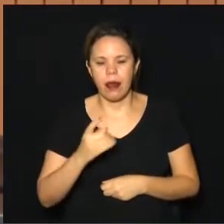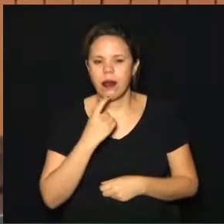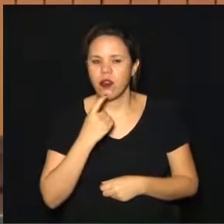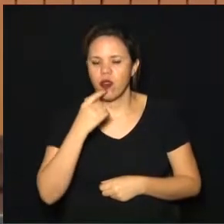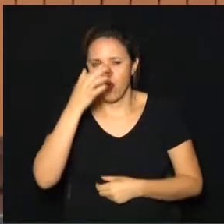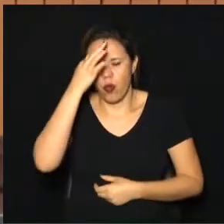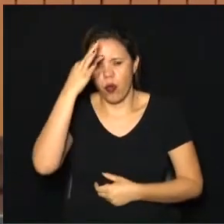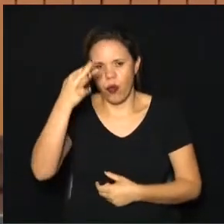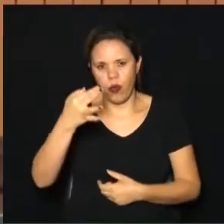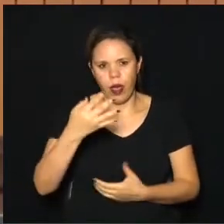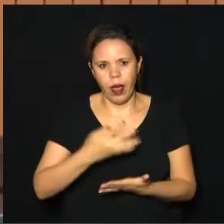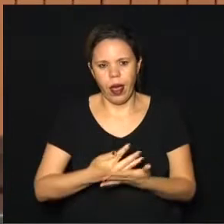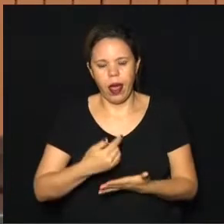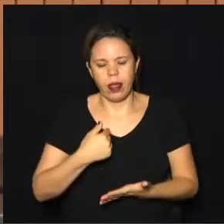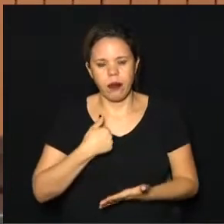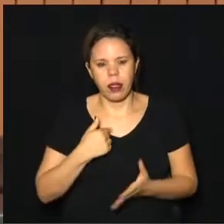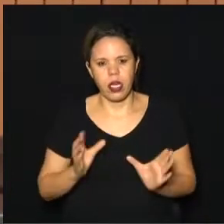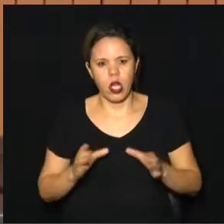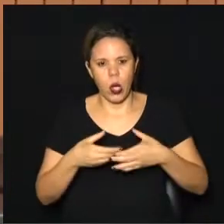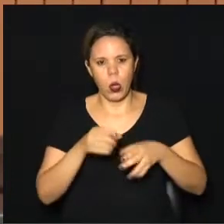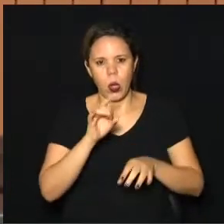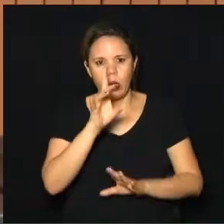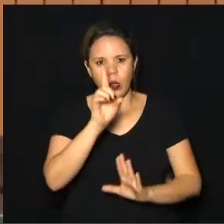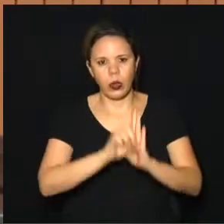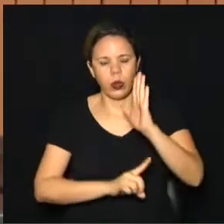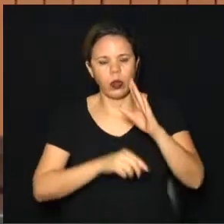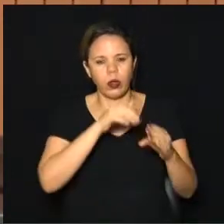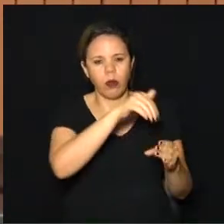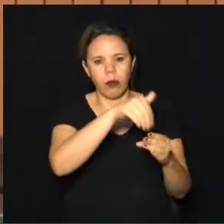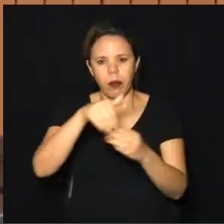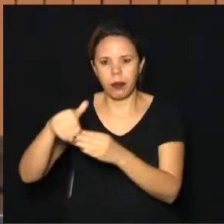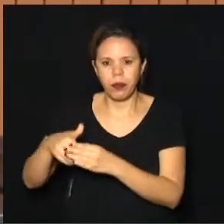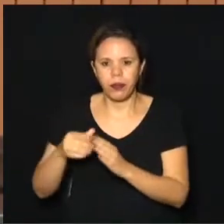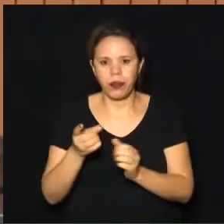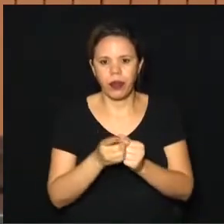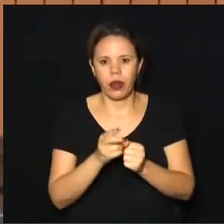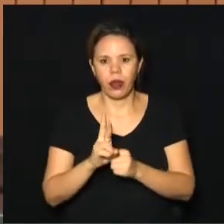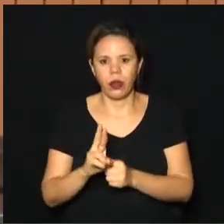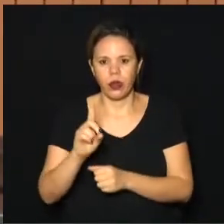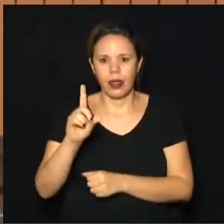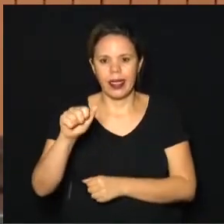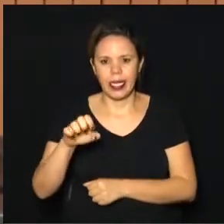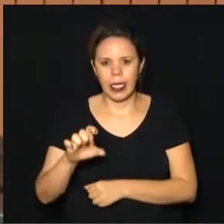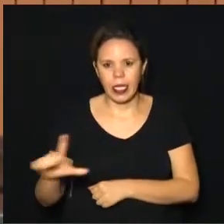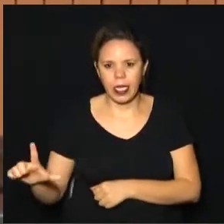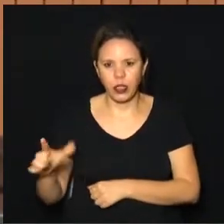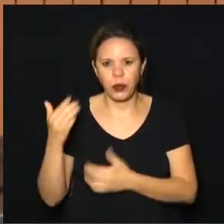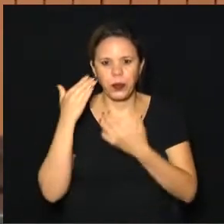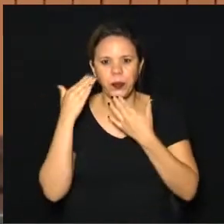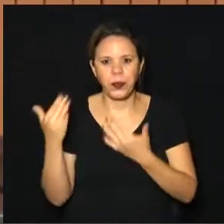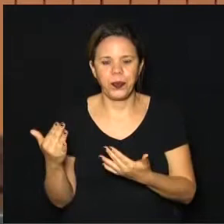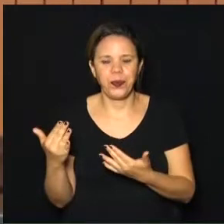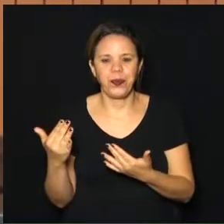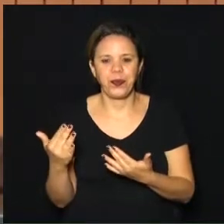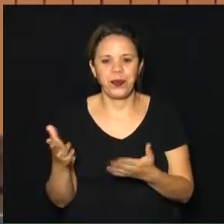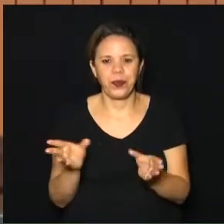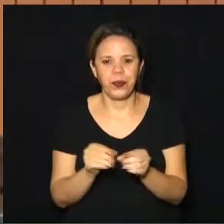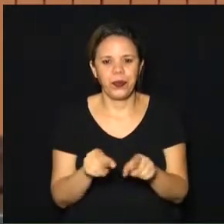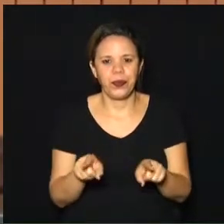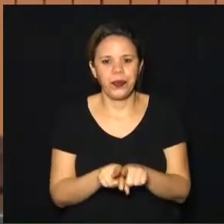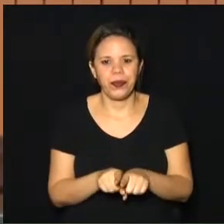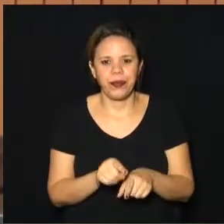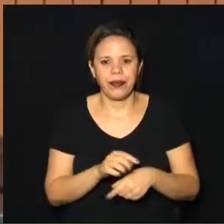confiado em mim a Comissão Especial de Direito Eleitoral, então, Dr. Daniel Blixen, muito obrigado. E, por fim, como não poderia deixar de